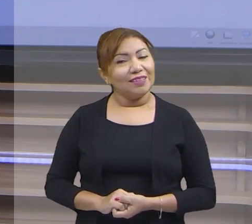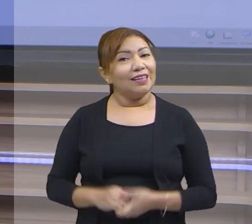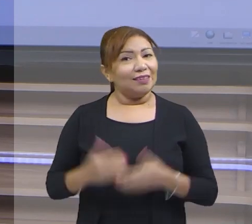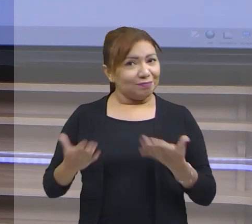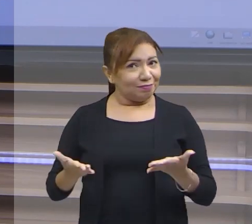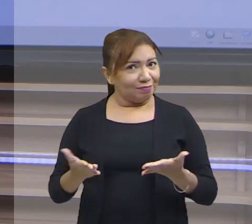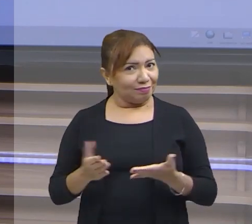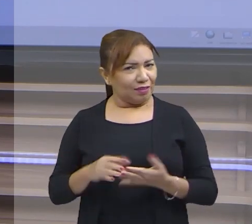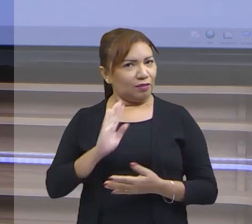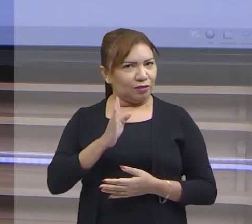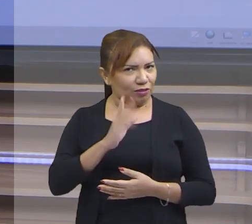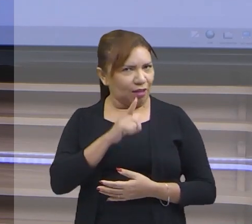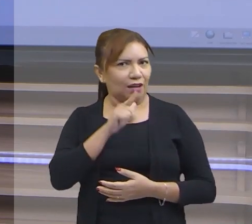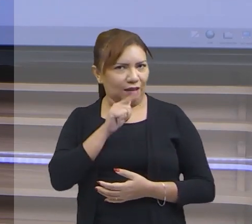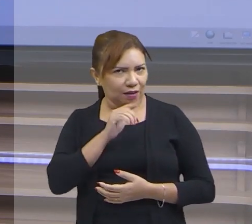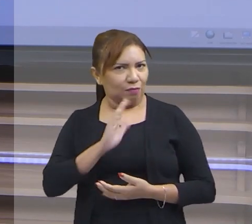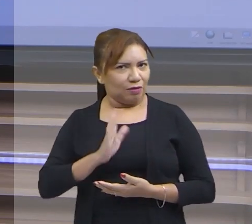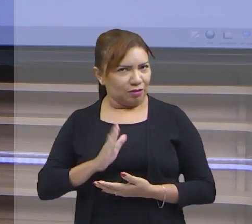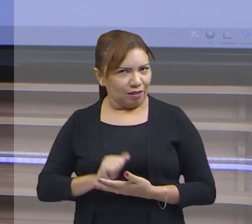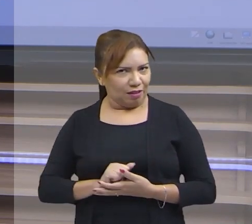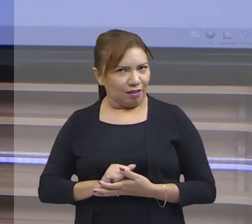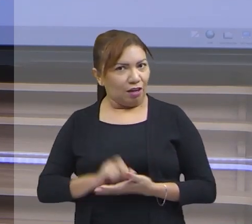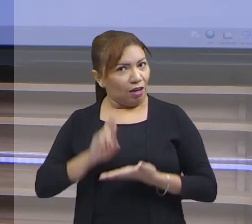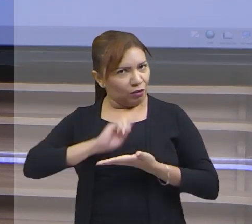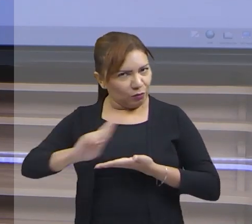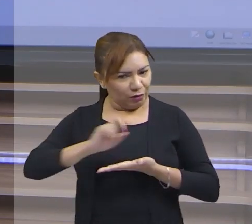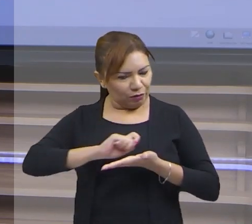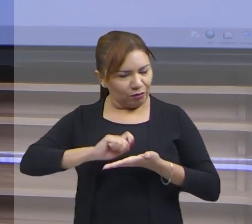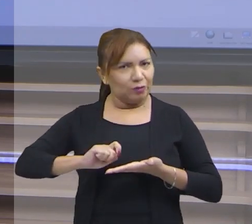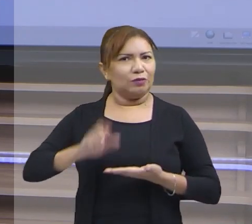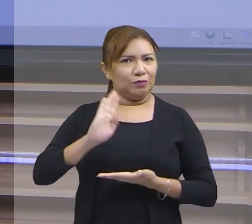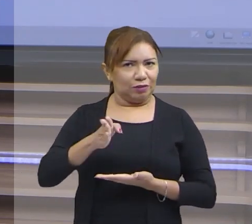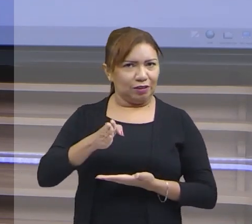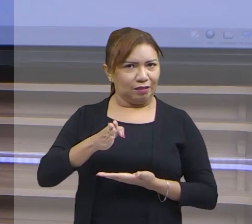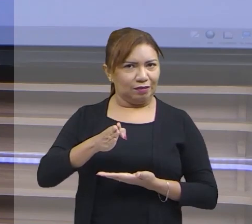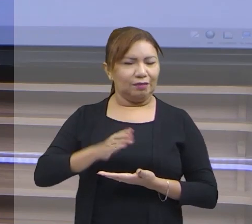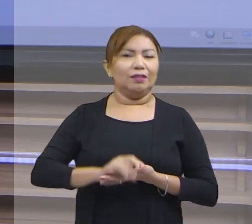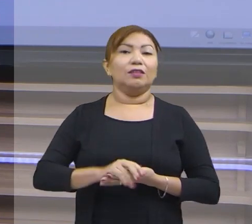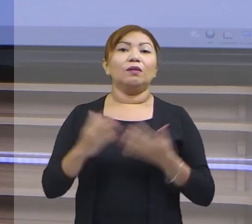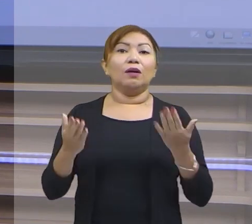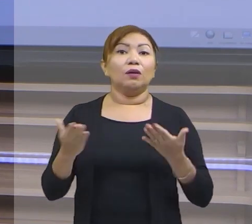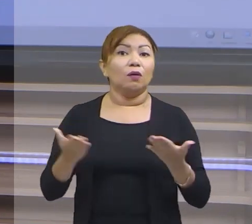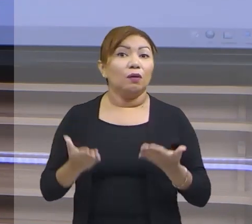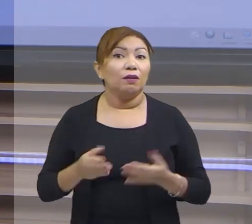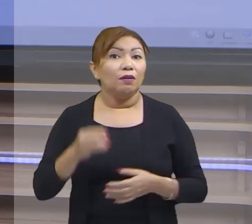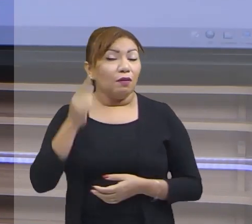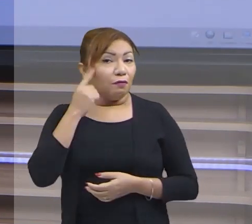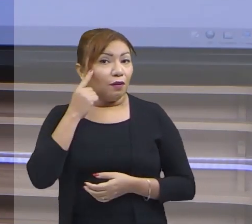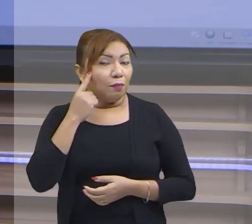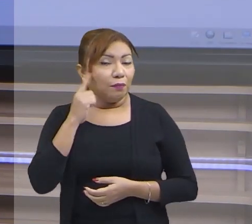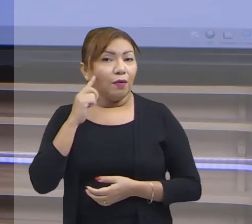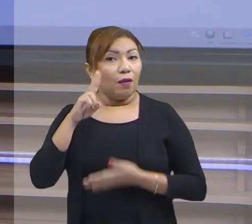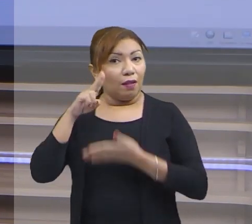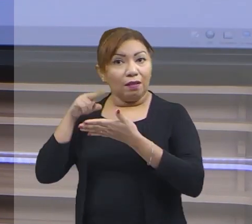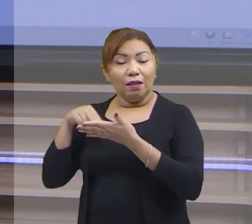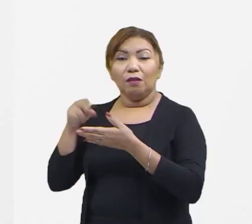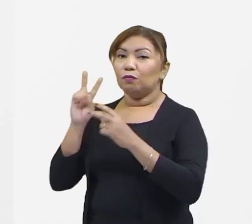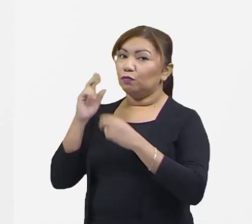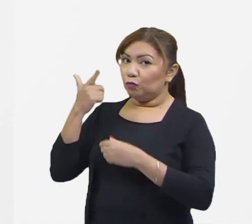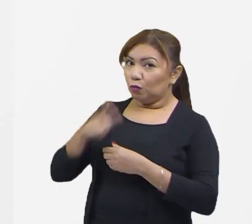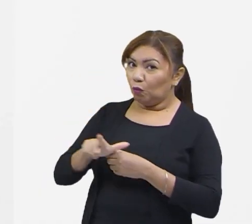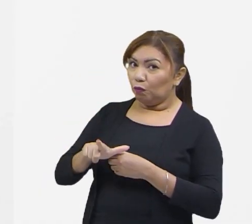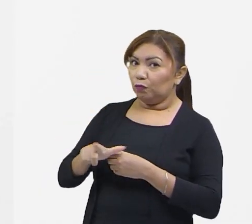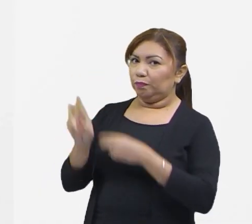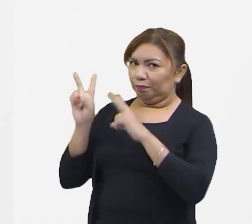E aí, tomaram água de vocês? Conseguiram responder as questões? Vamos lá? Vamos ler novamente?